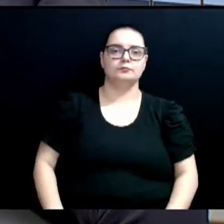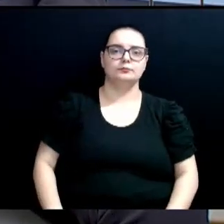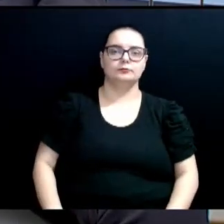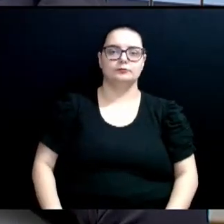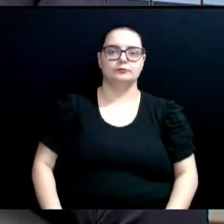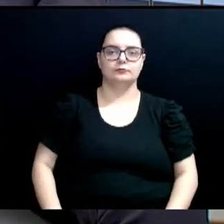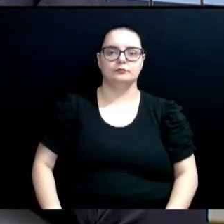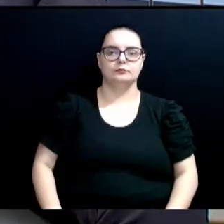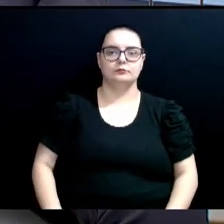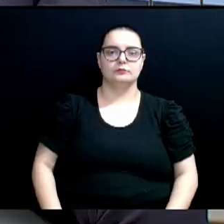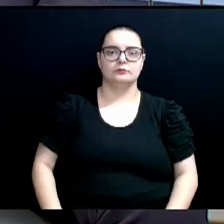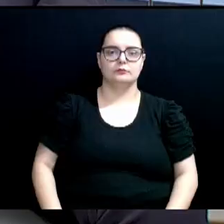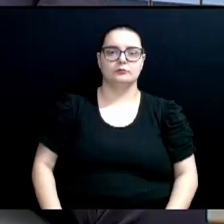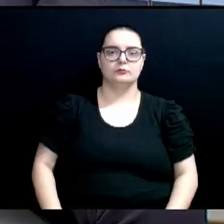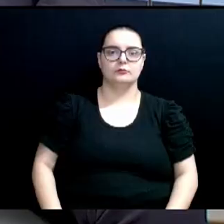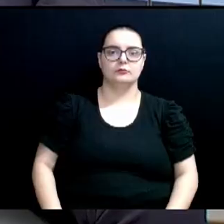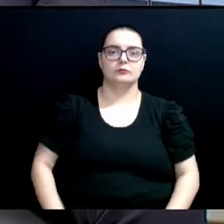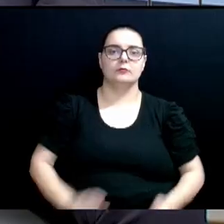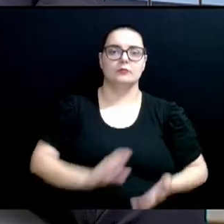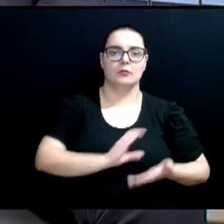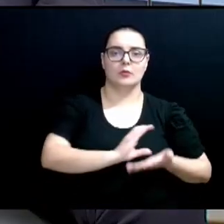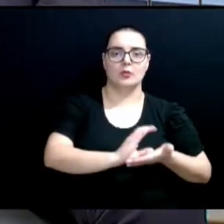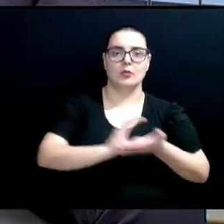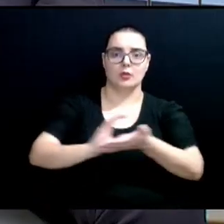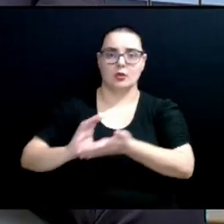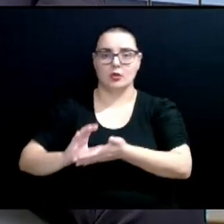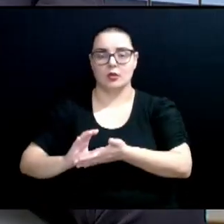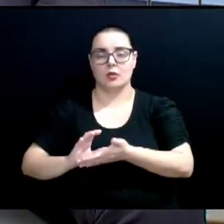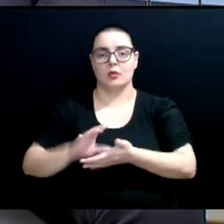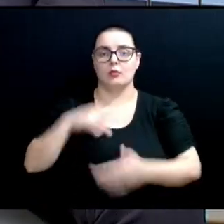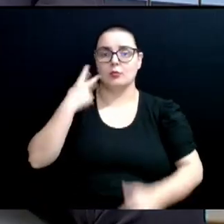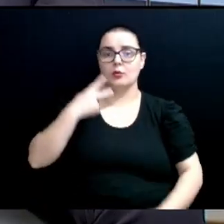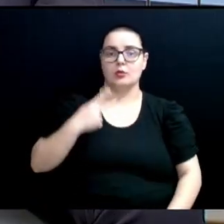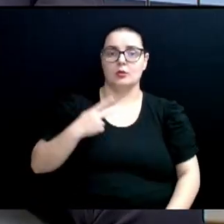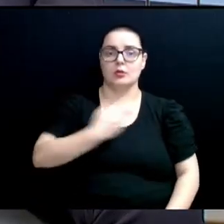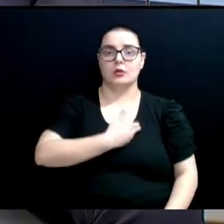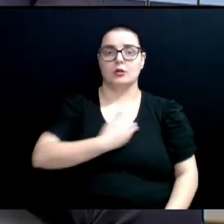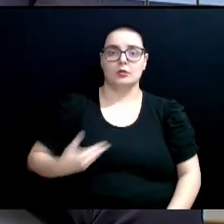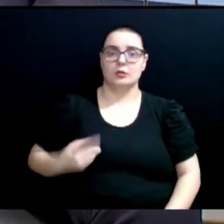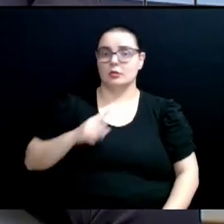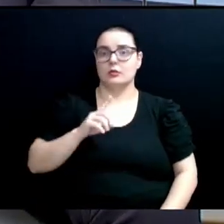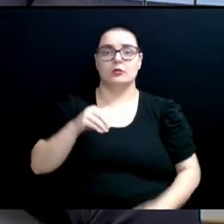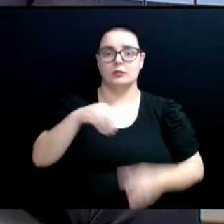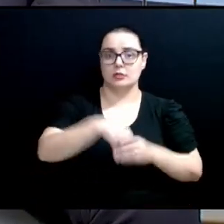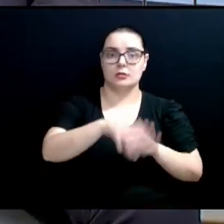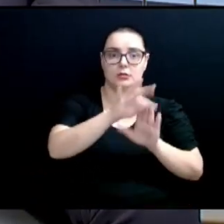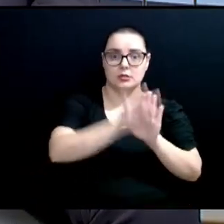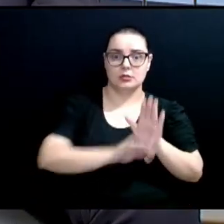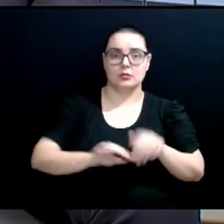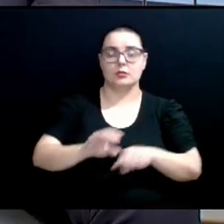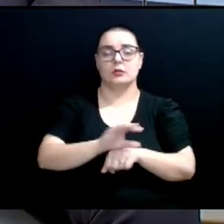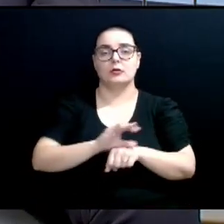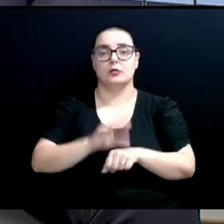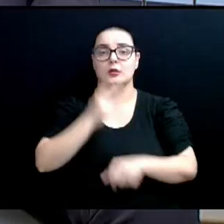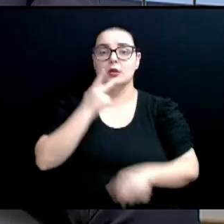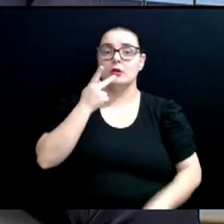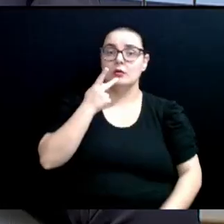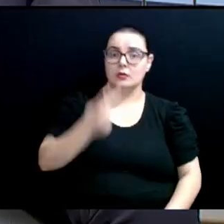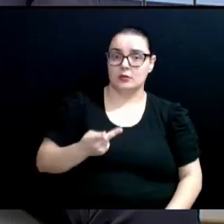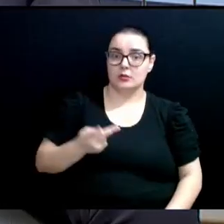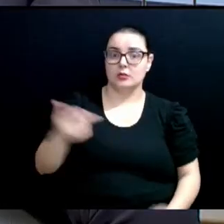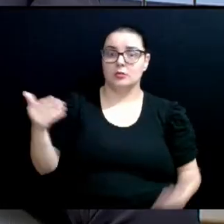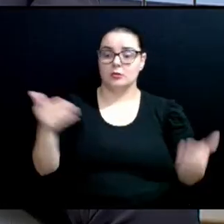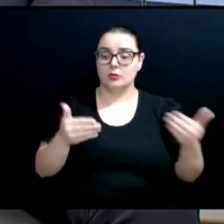Embora os conselhos de políticas públicas não estejam no texto constitucional, ele fala muito de participação,